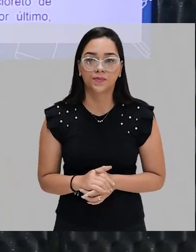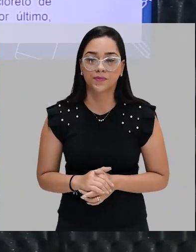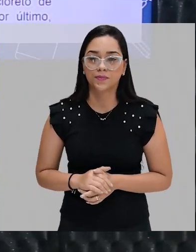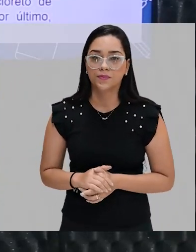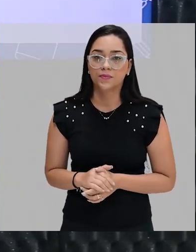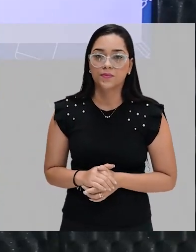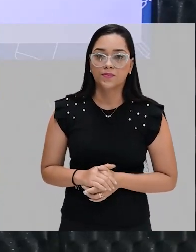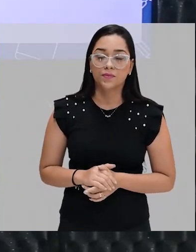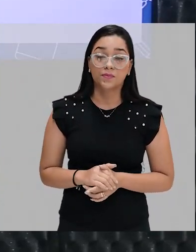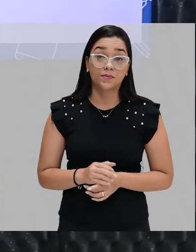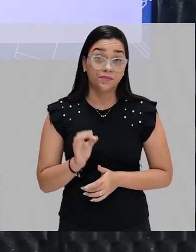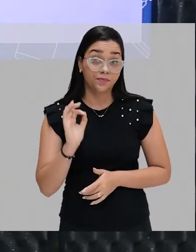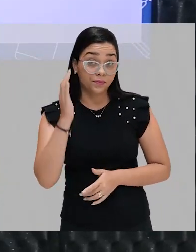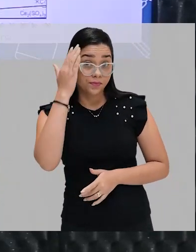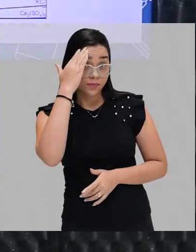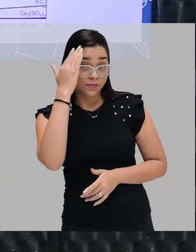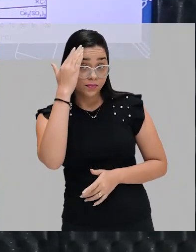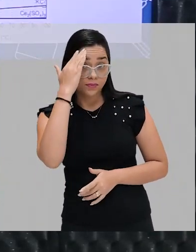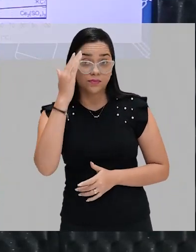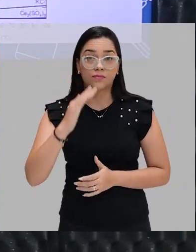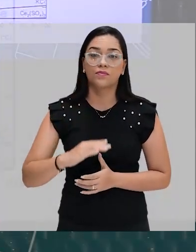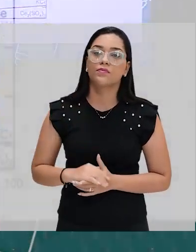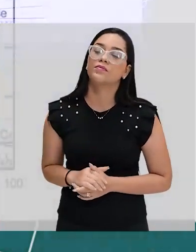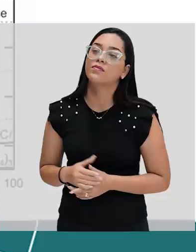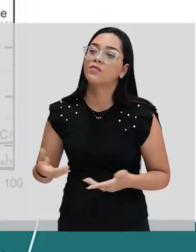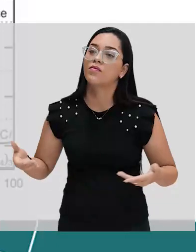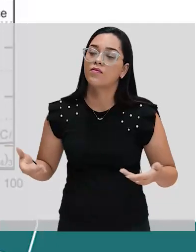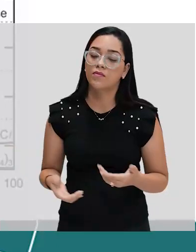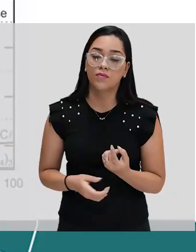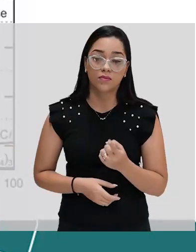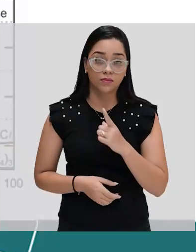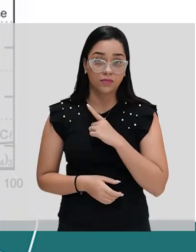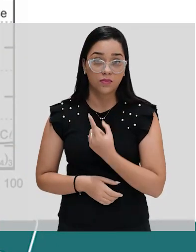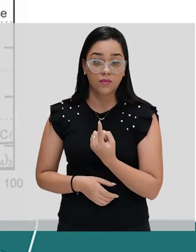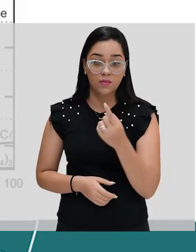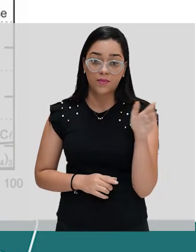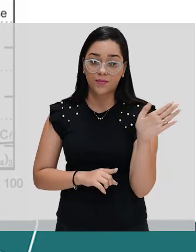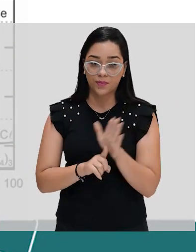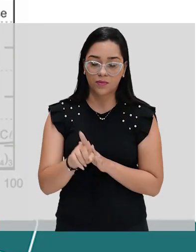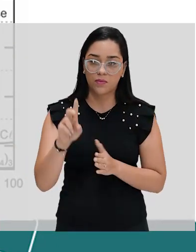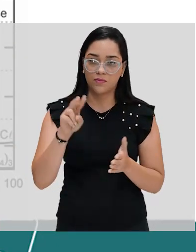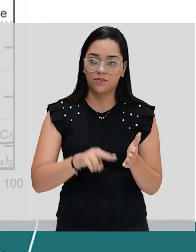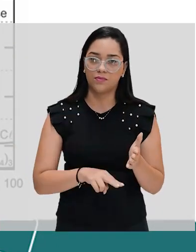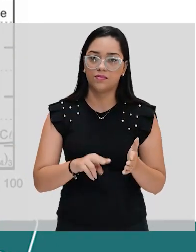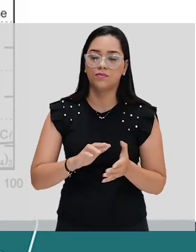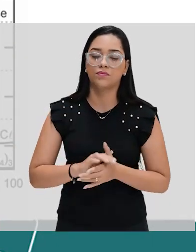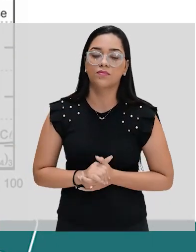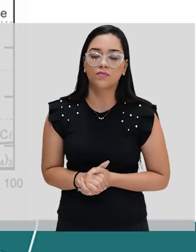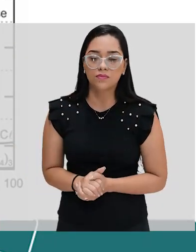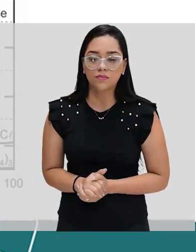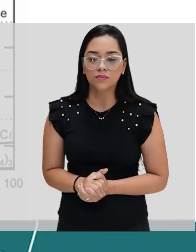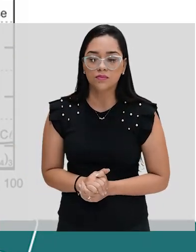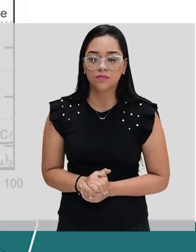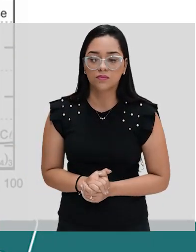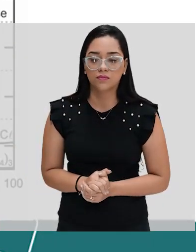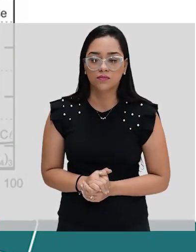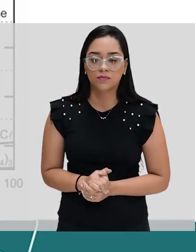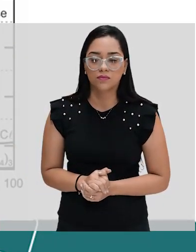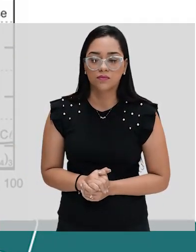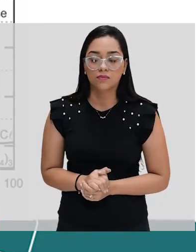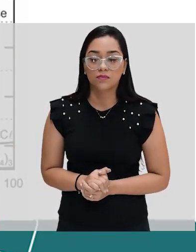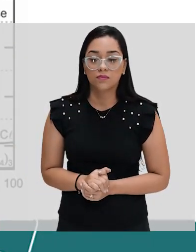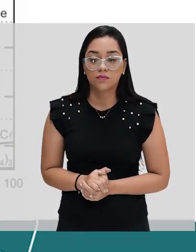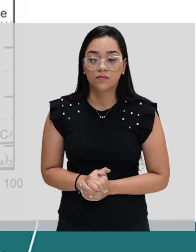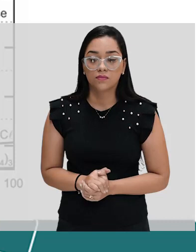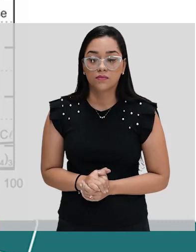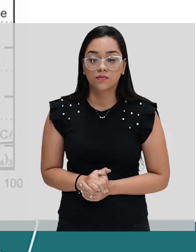solúvel. Beleza, turminha? Vamos a mais uma questão. Curvas de solubilidade,